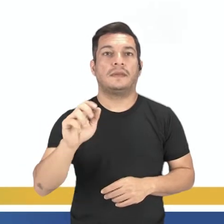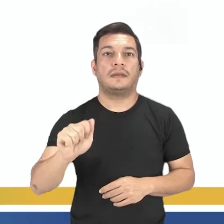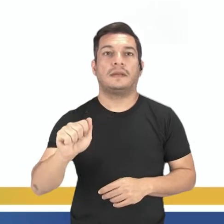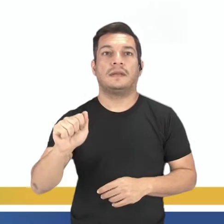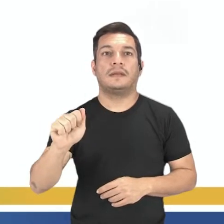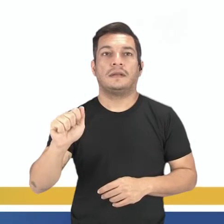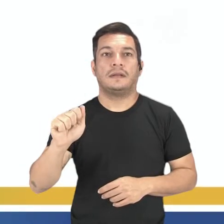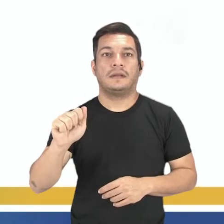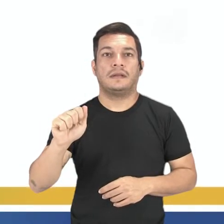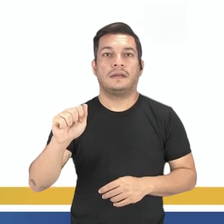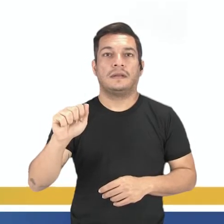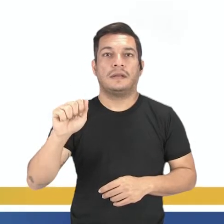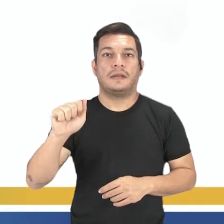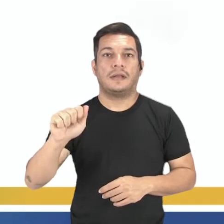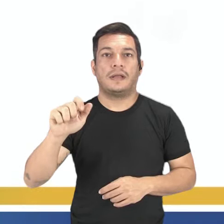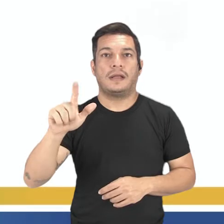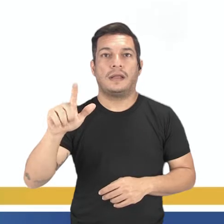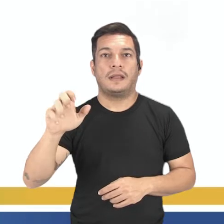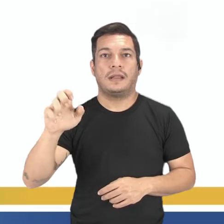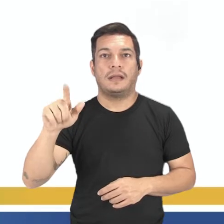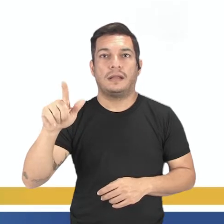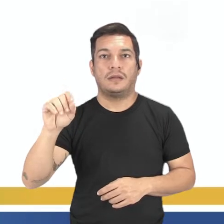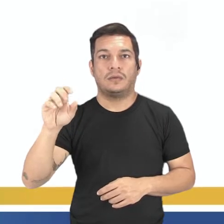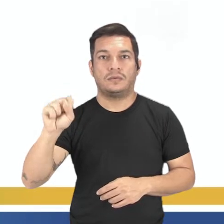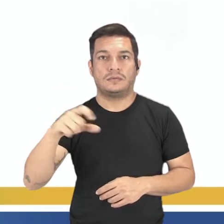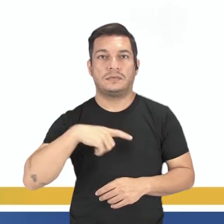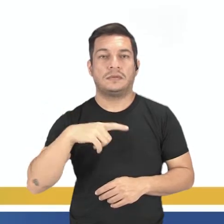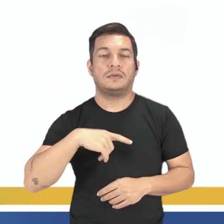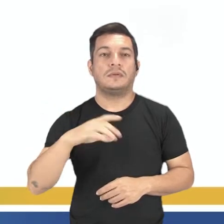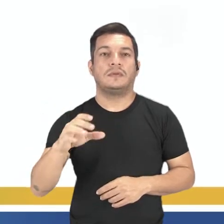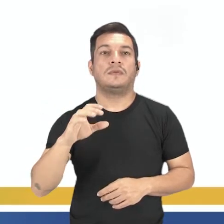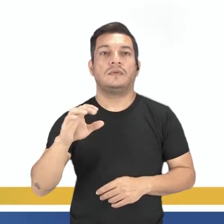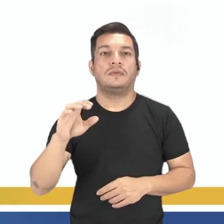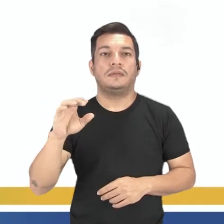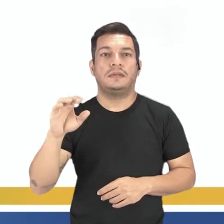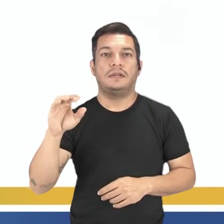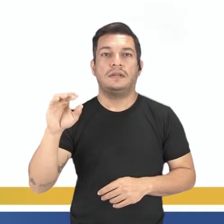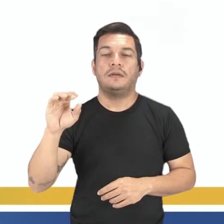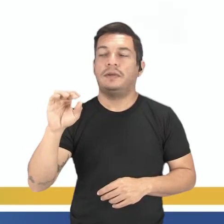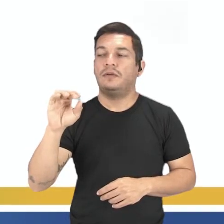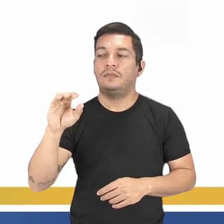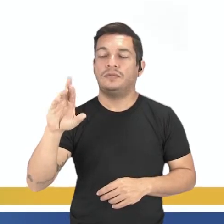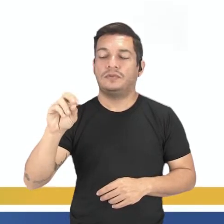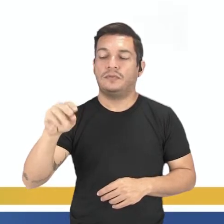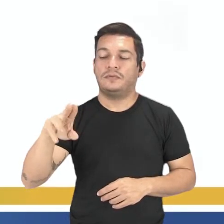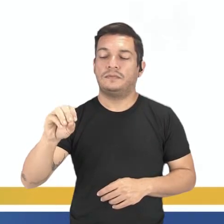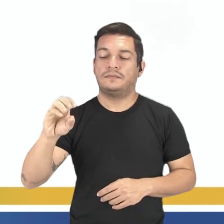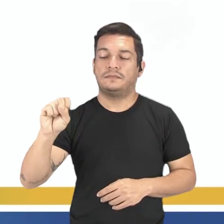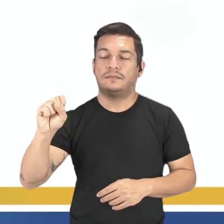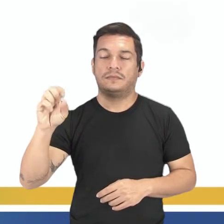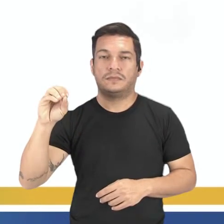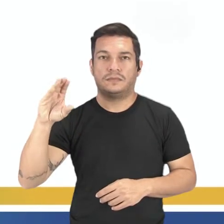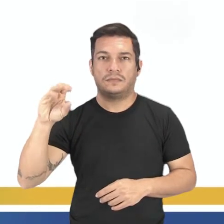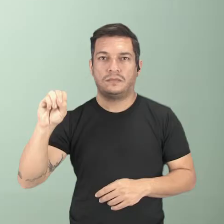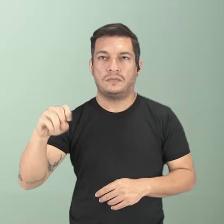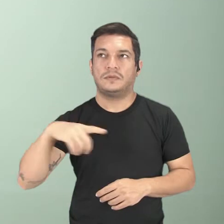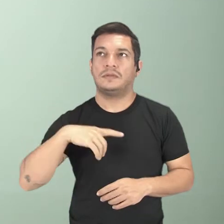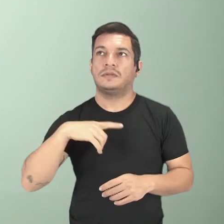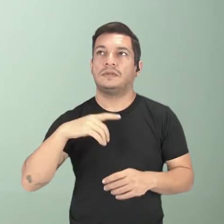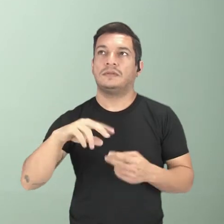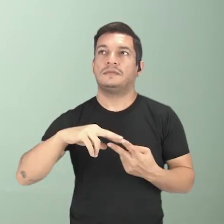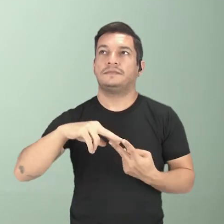alelos, quem são os alelos? São os cromossomos homólogos, ou seja, aqueles cromossomos que têm as características. Um